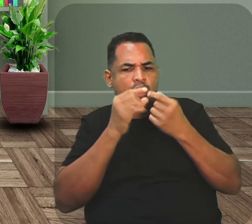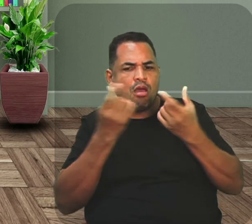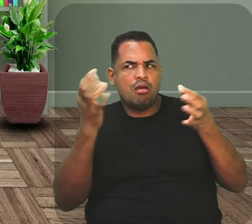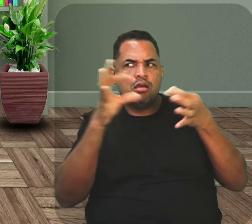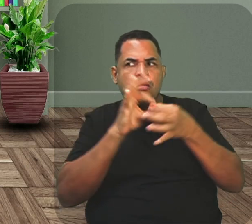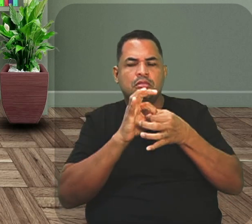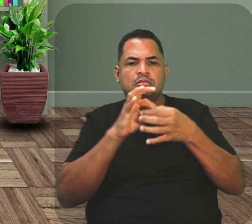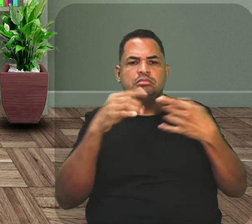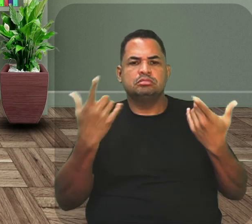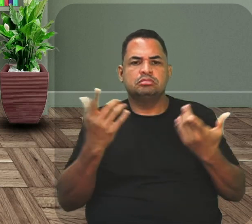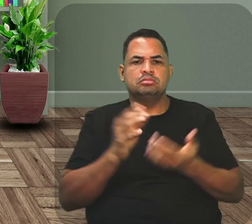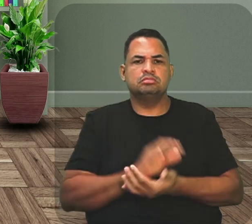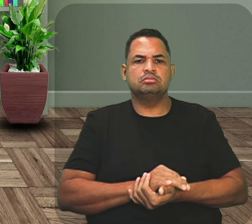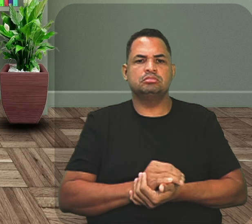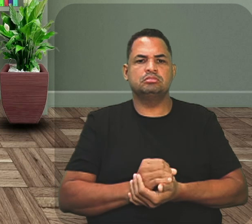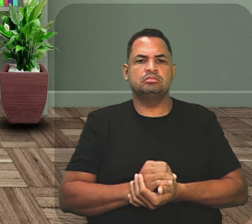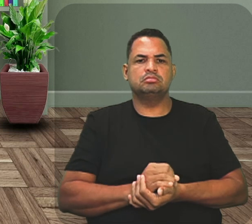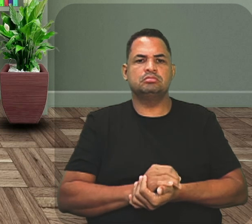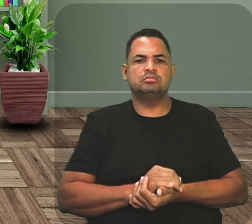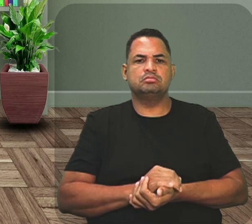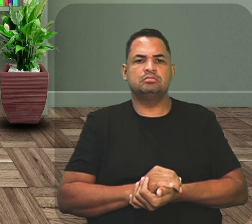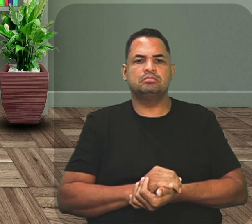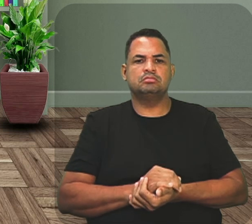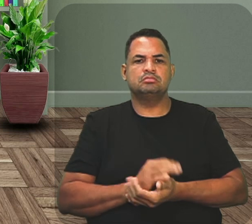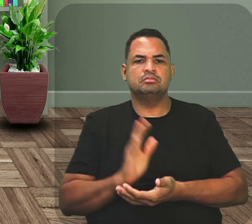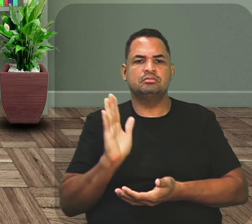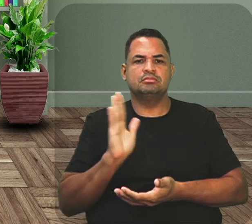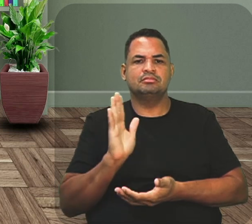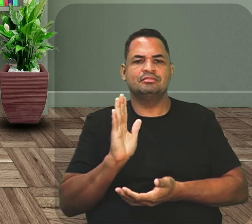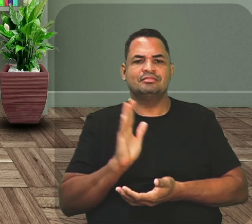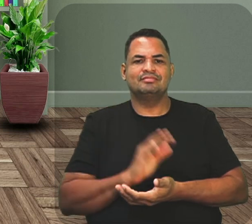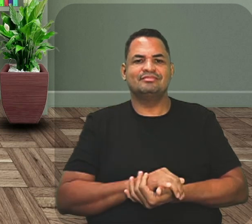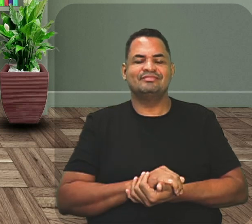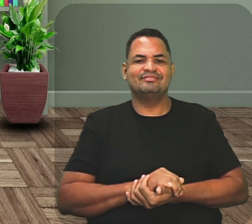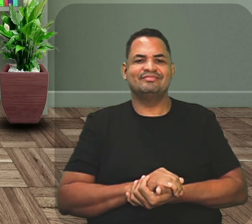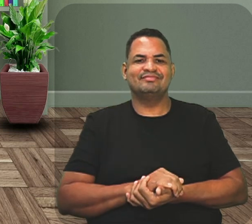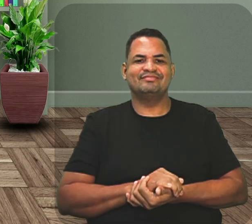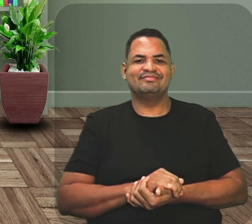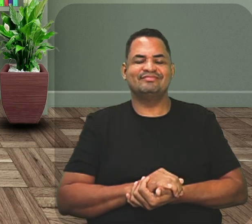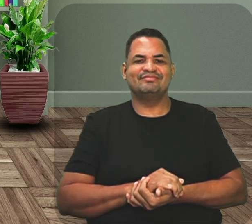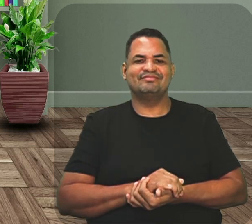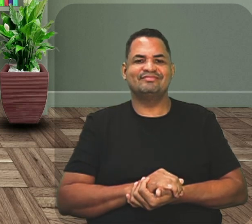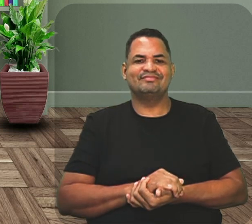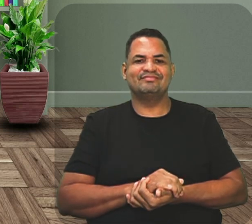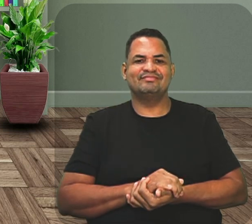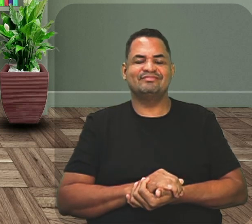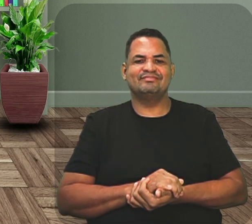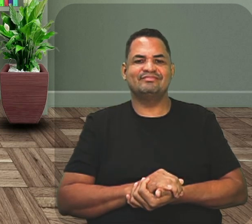adequadas. Valeu? Então, até lá. Até a próxima aula.